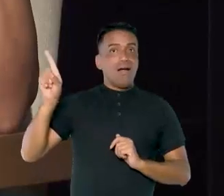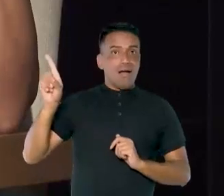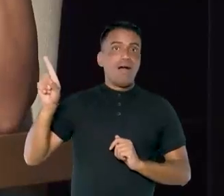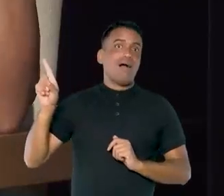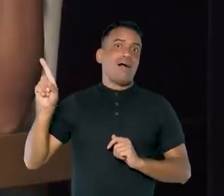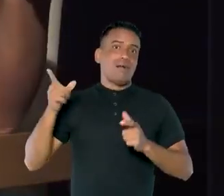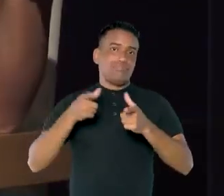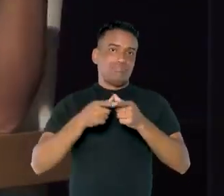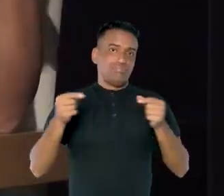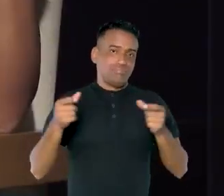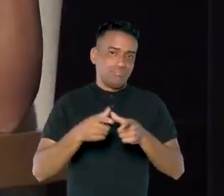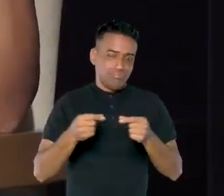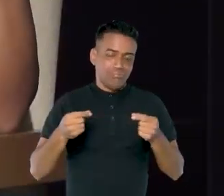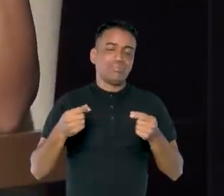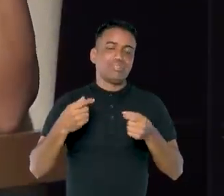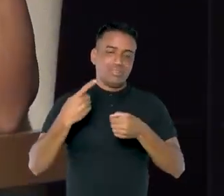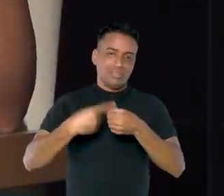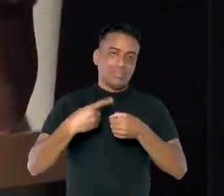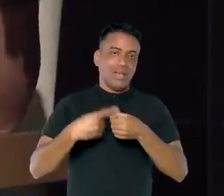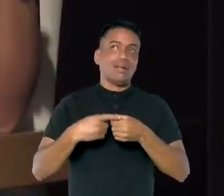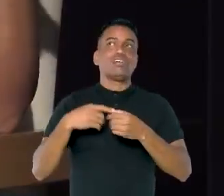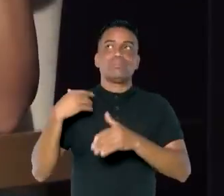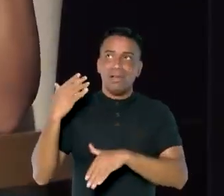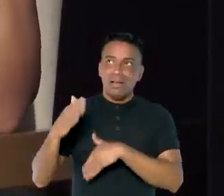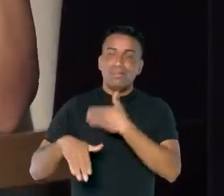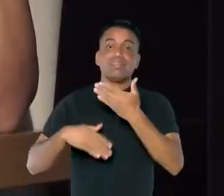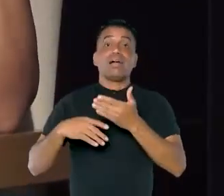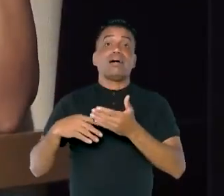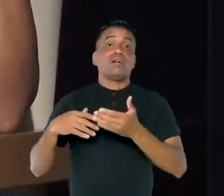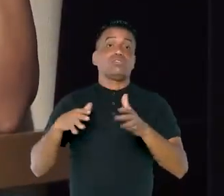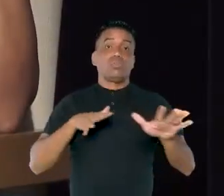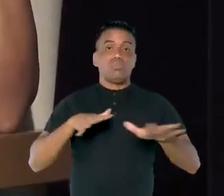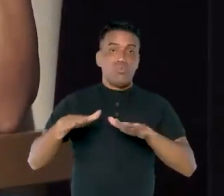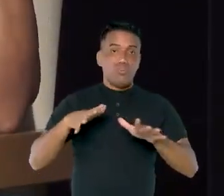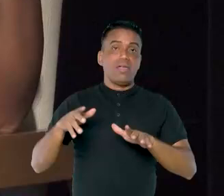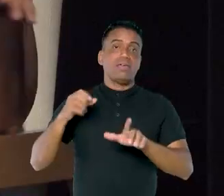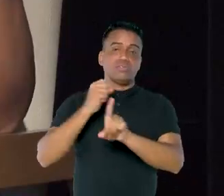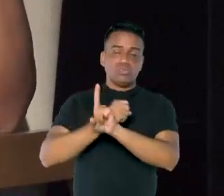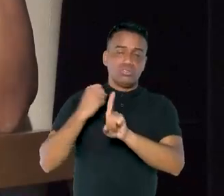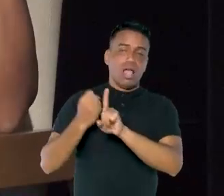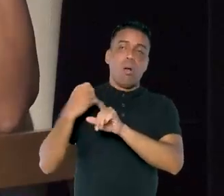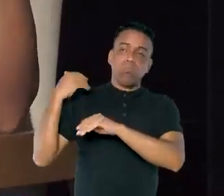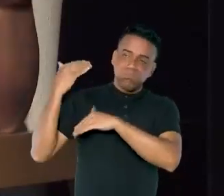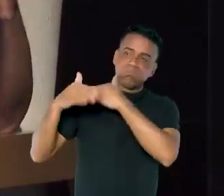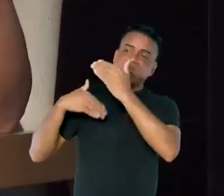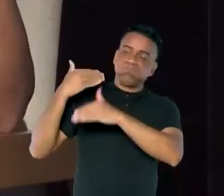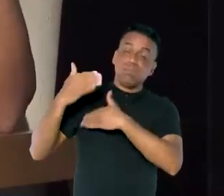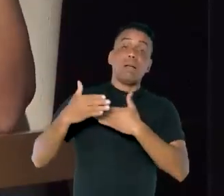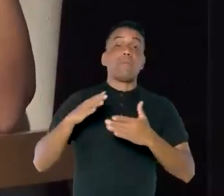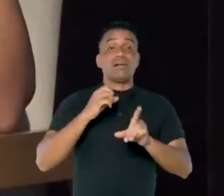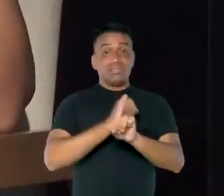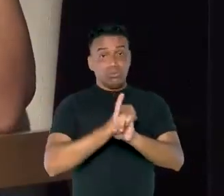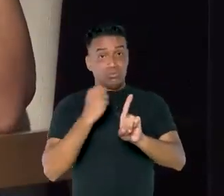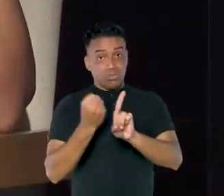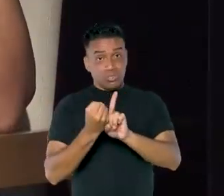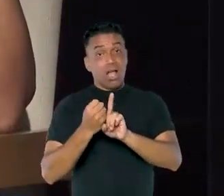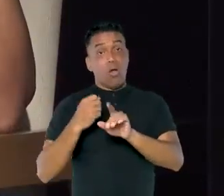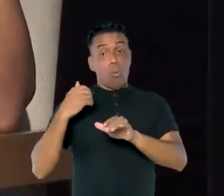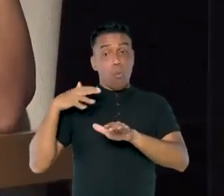né? E a gente tem avançado, os movimentos sociais têm avançado, mas eu acho que os movimentos